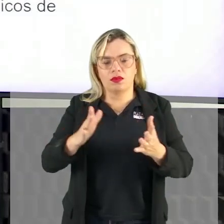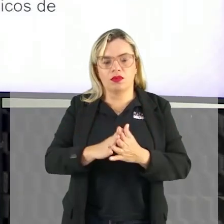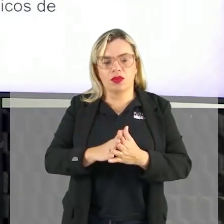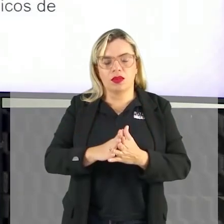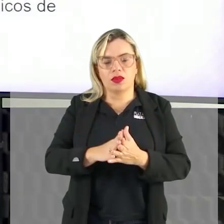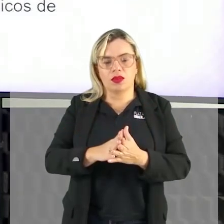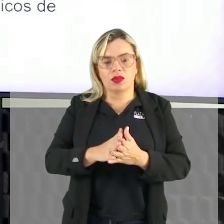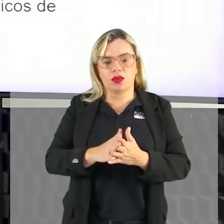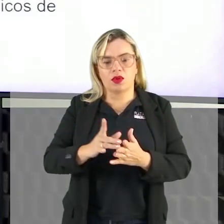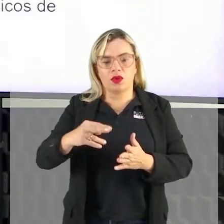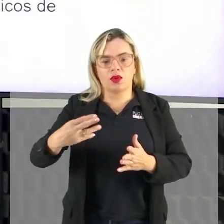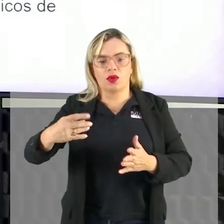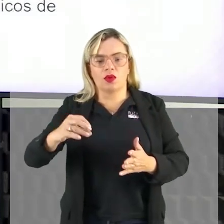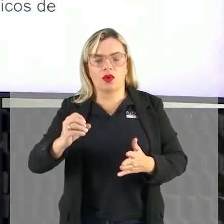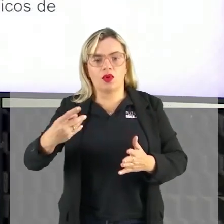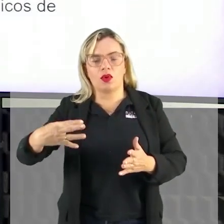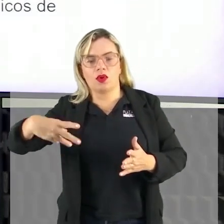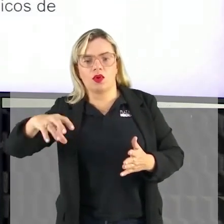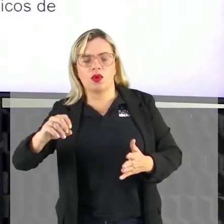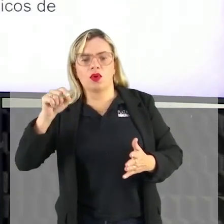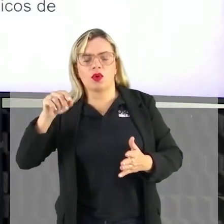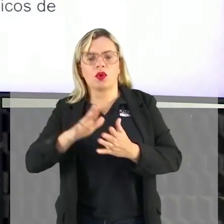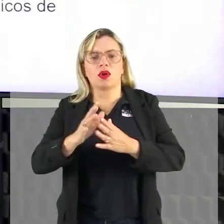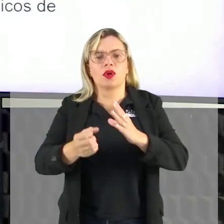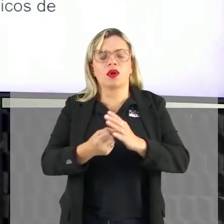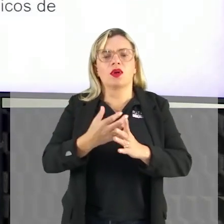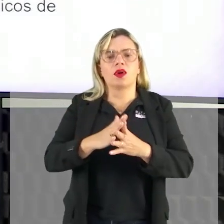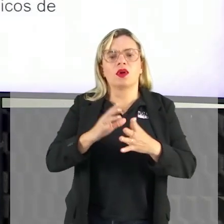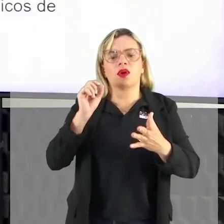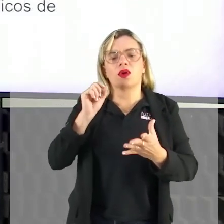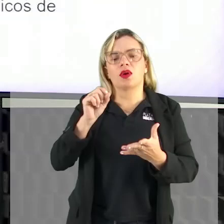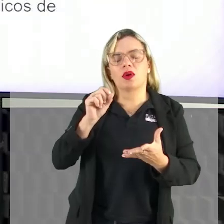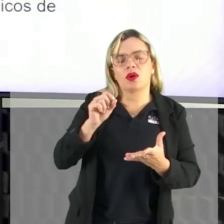lúteo? Quando é que ele se forma? Quando o